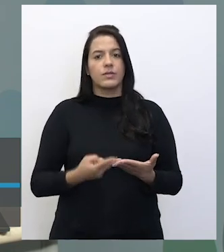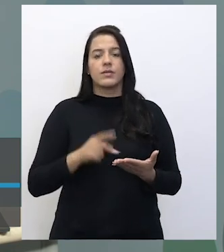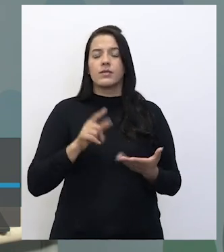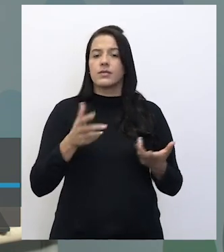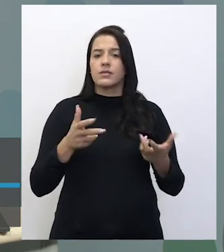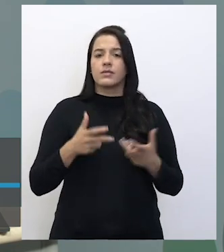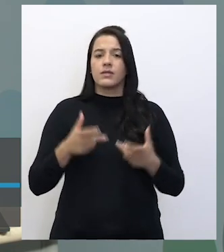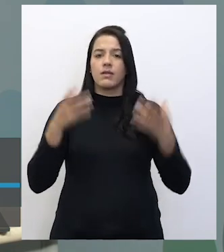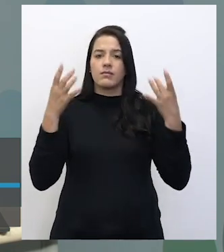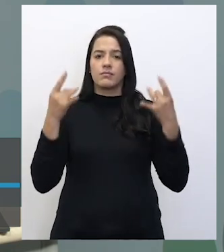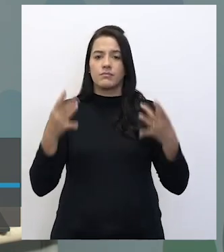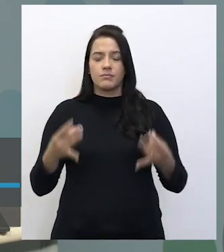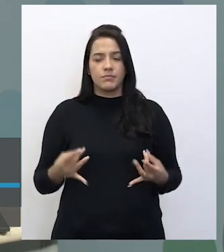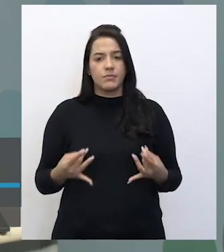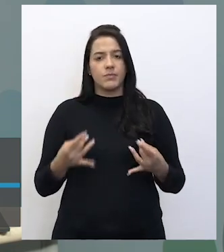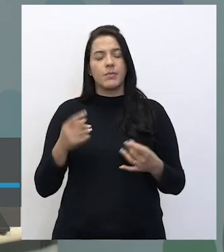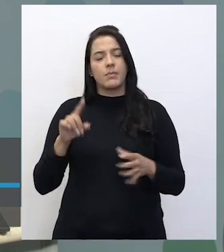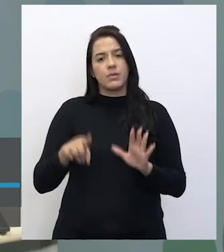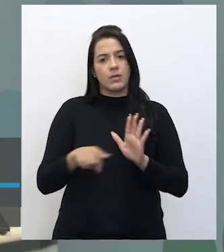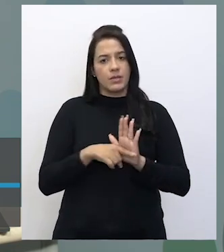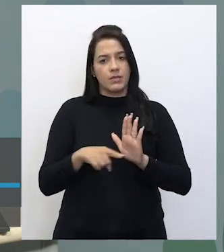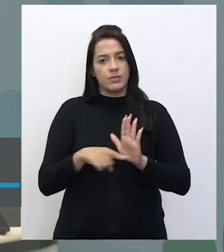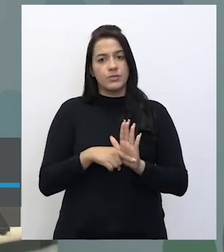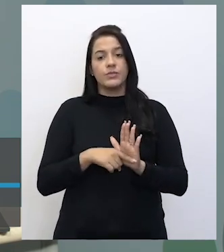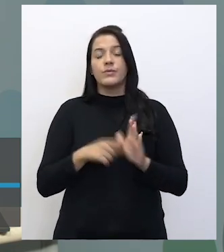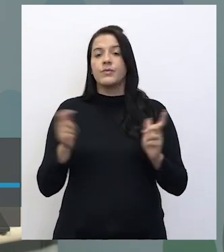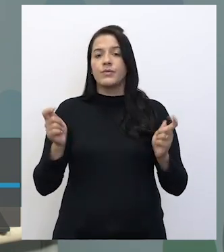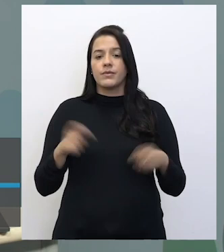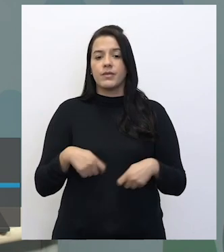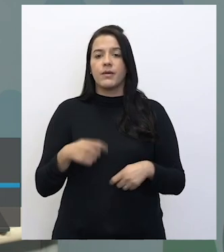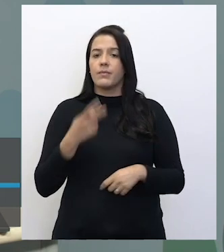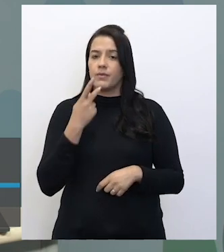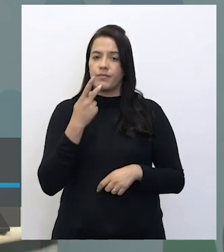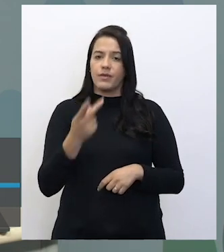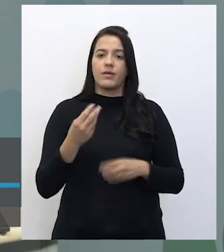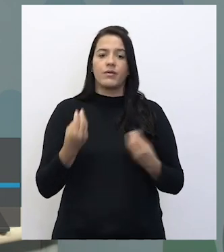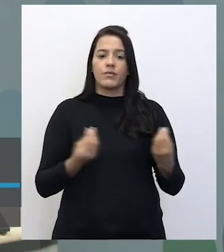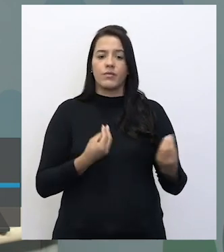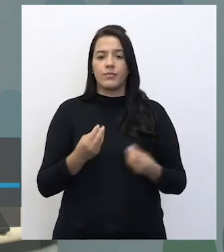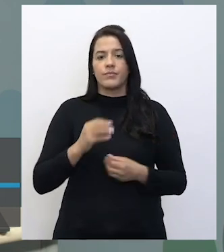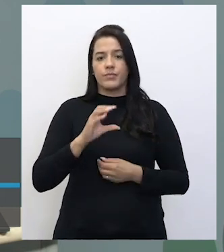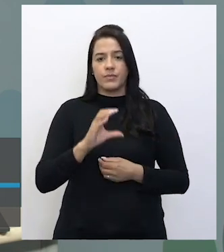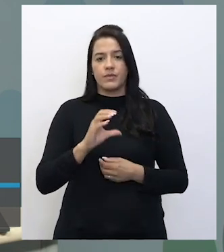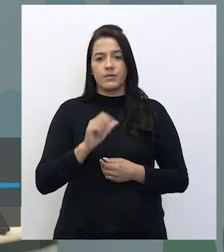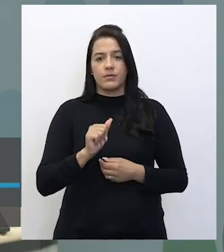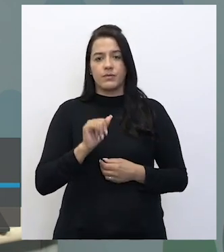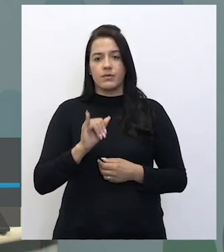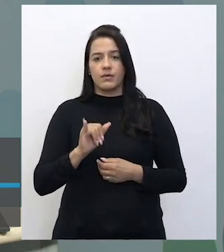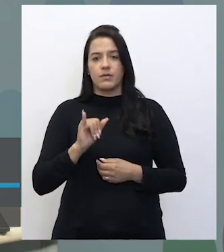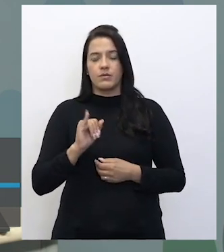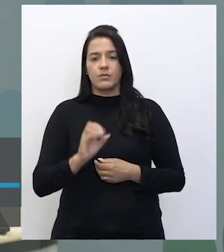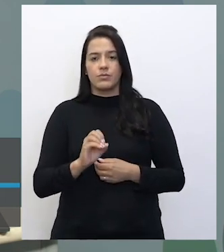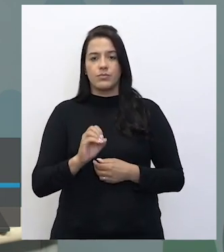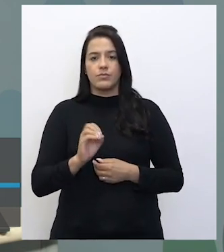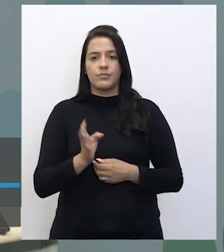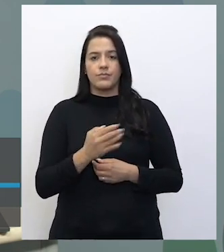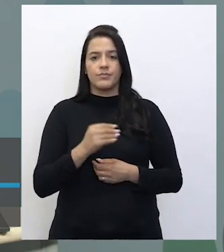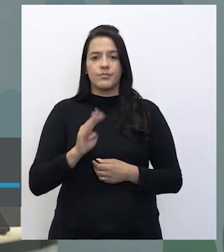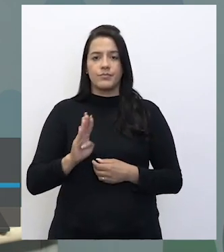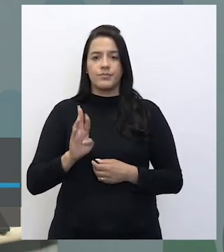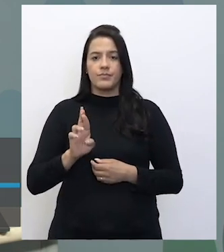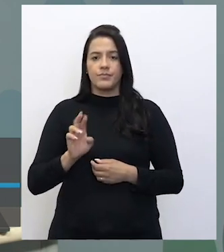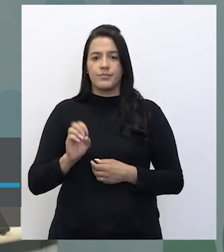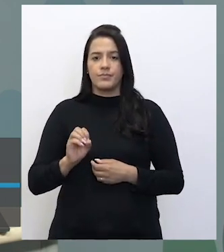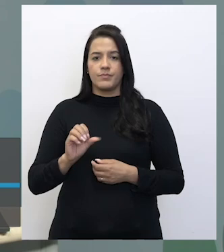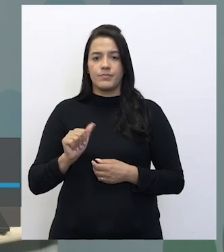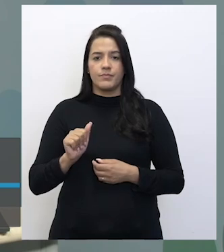a filosofia pelo negativo, a gente pode apelar para o Caio Prado Júnior na sua obra O que é Filosofia,